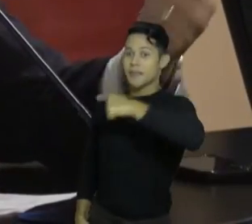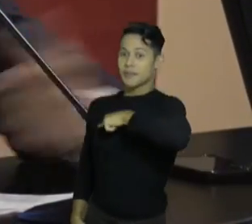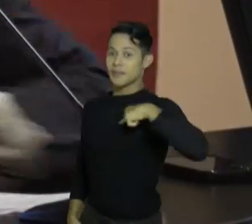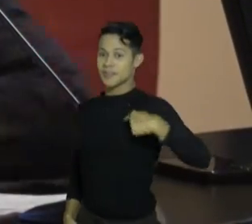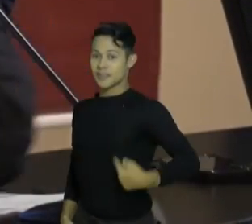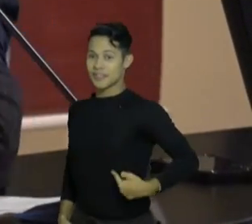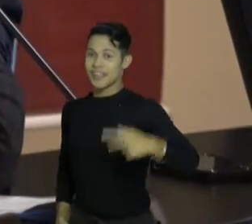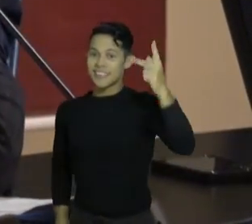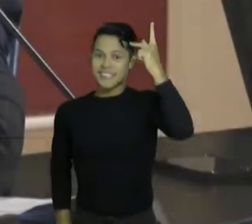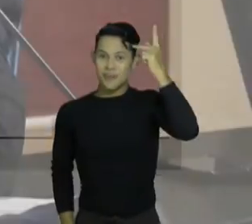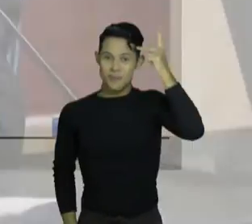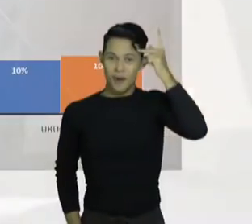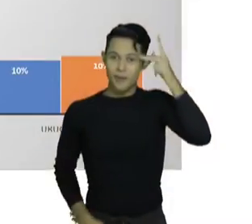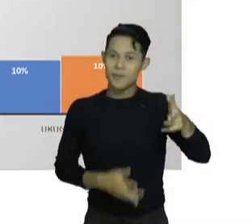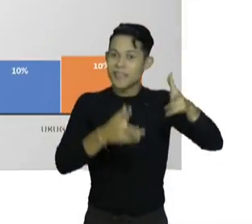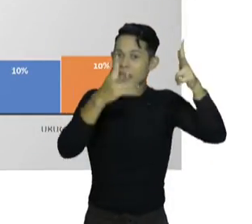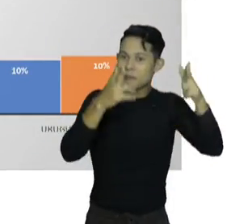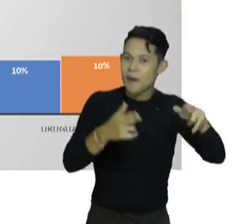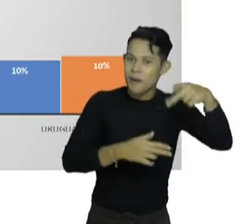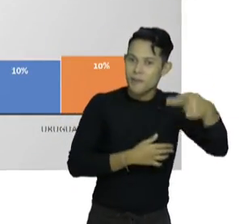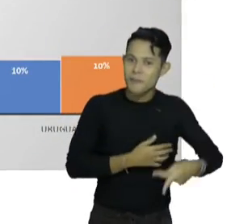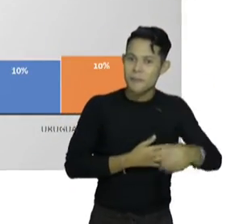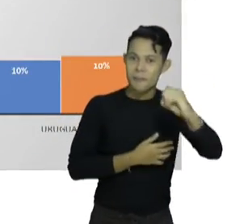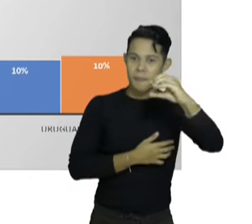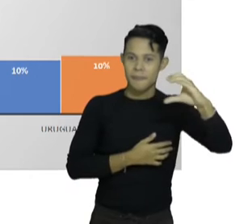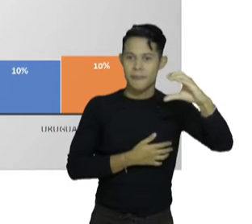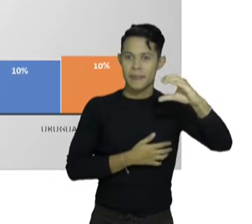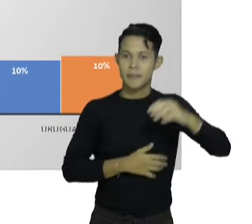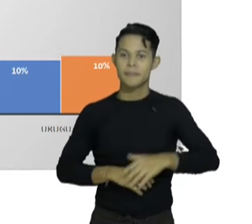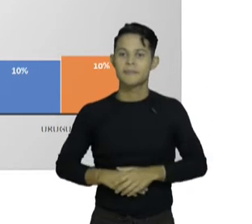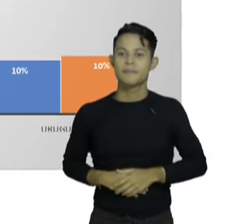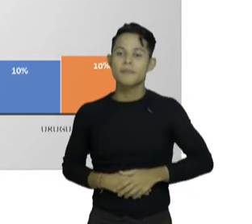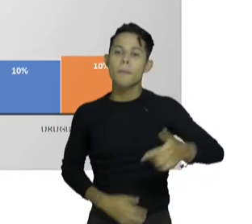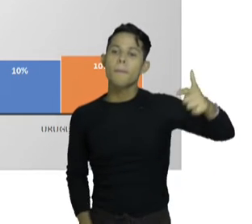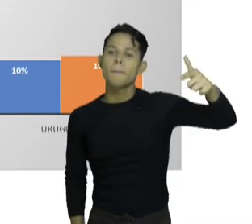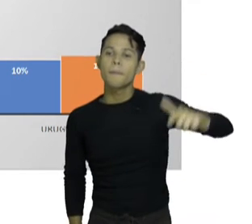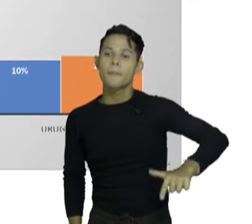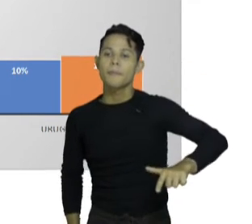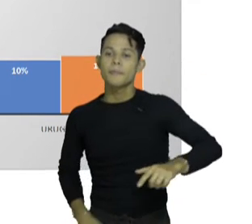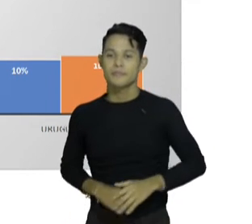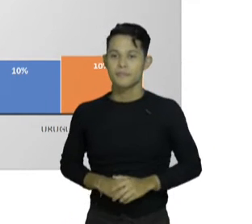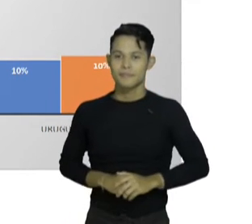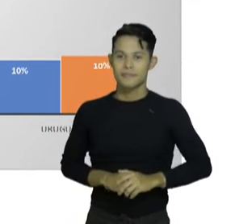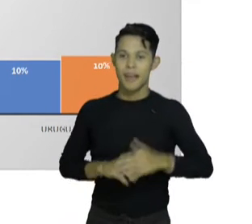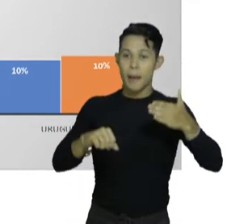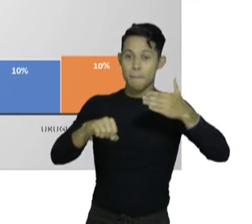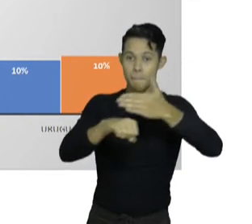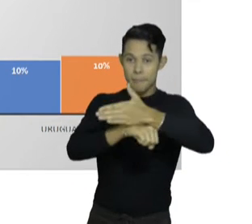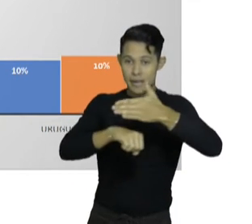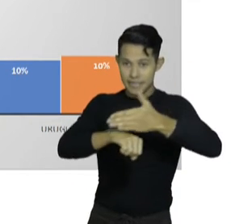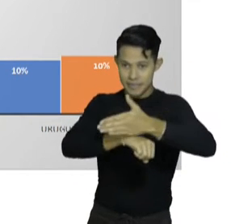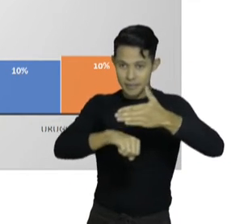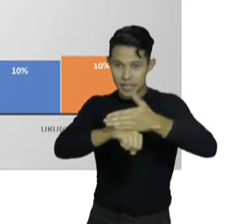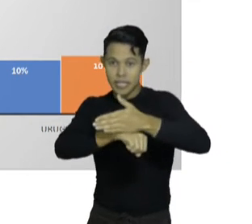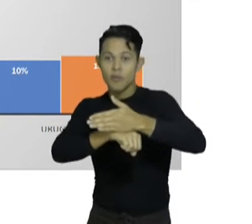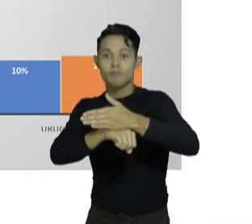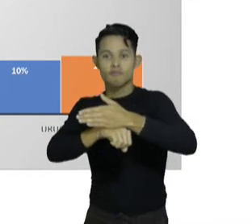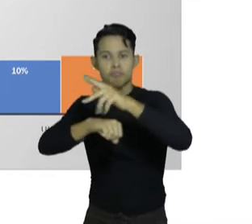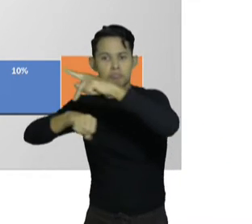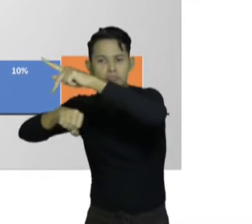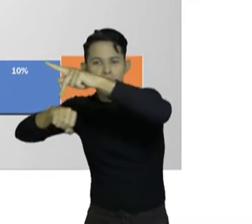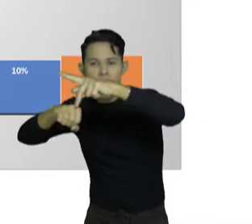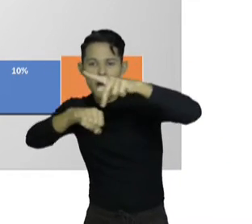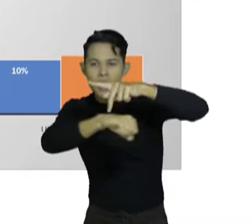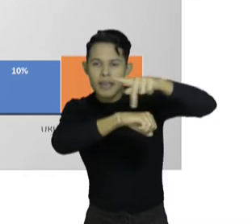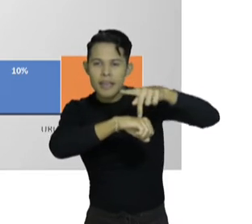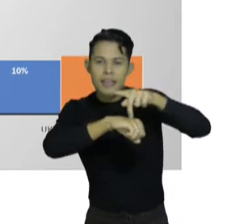Catarina tá eh e aí a participação eh eh de alguns países n exportações de Santa Catarina e